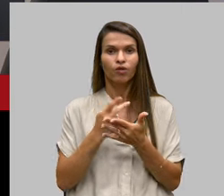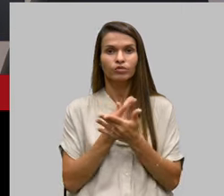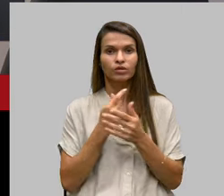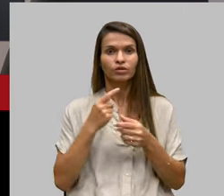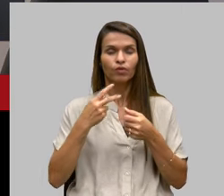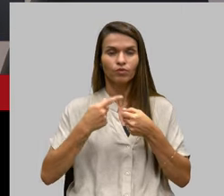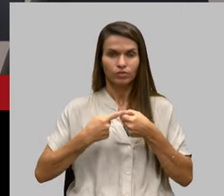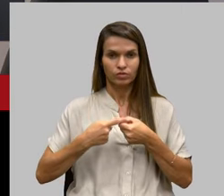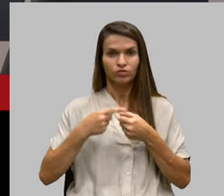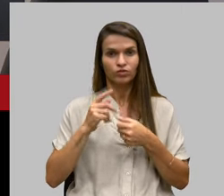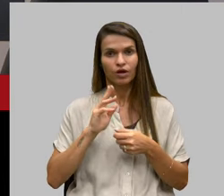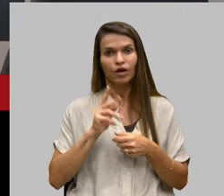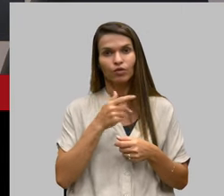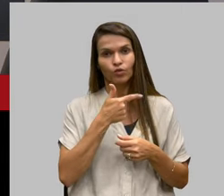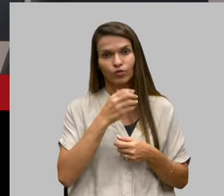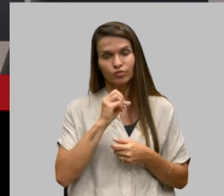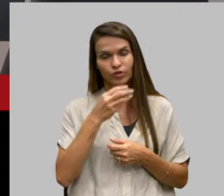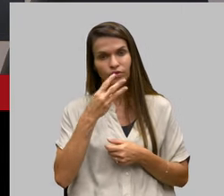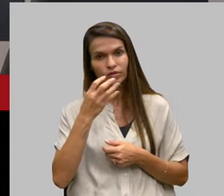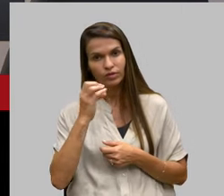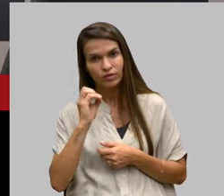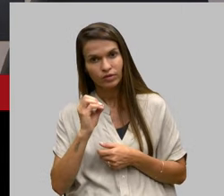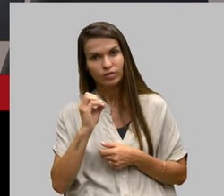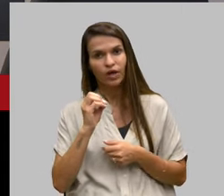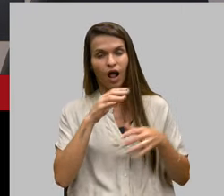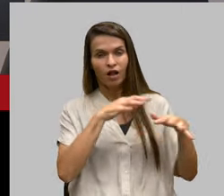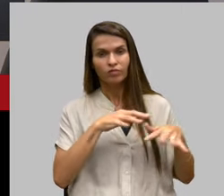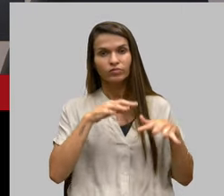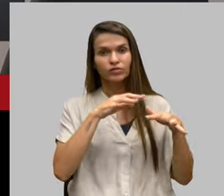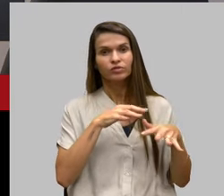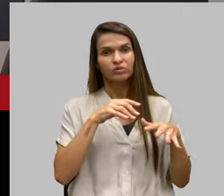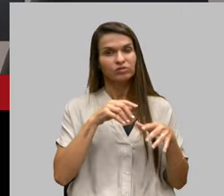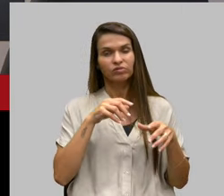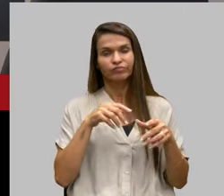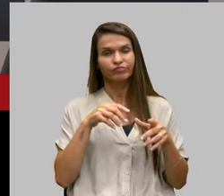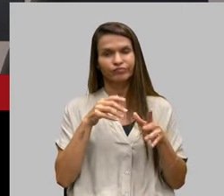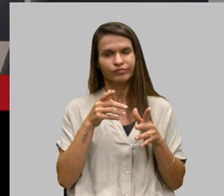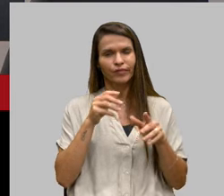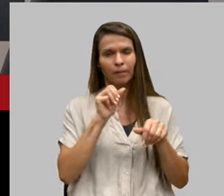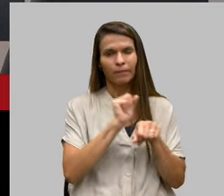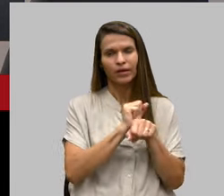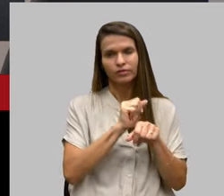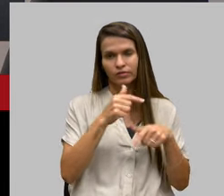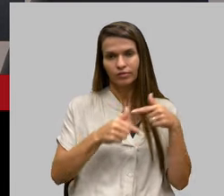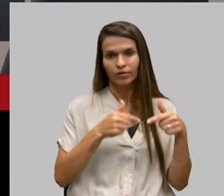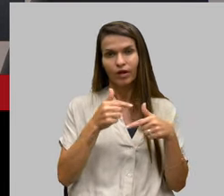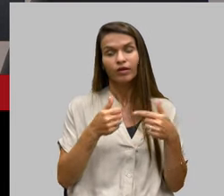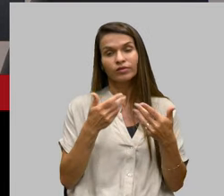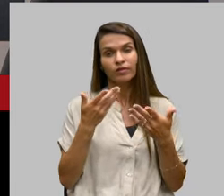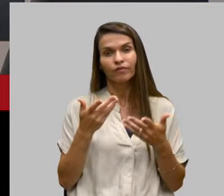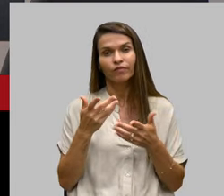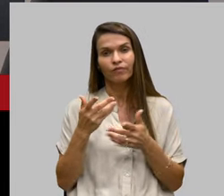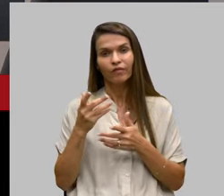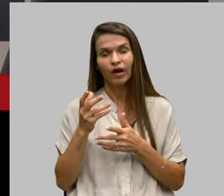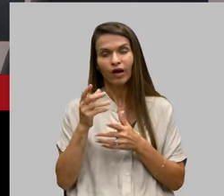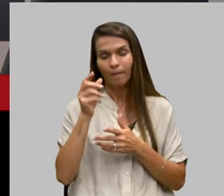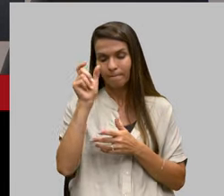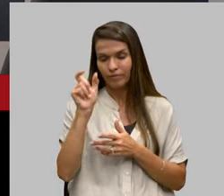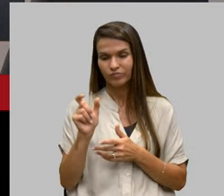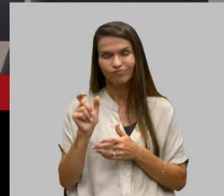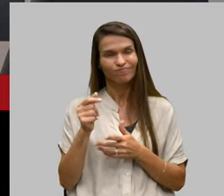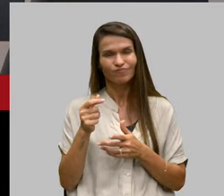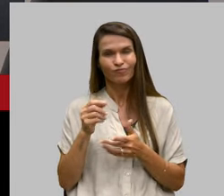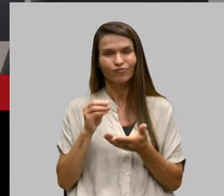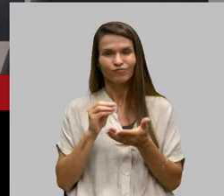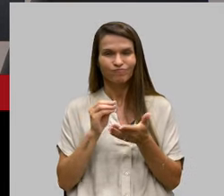mencionei que lá em 2030 aquela mineradora deixa de atuar receita corrente líquida provavelmente vai se tornar um ente e inadimplente em relação à